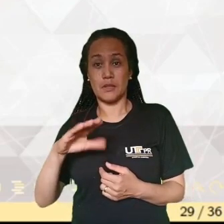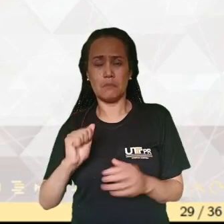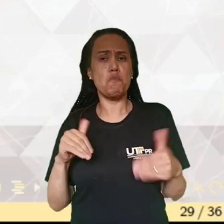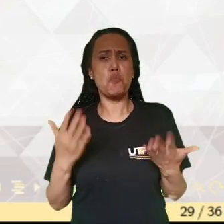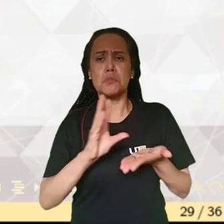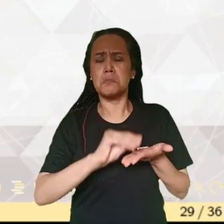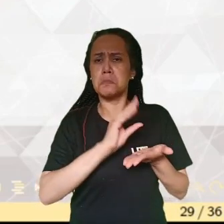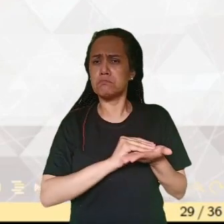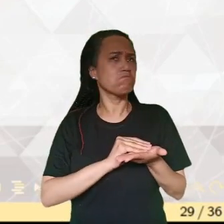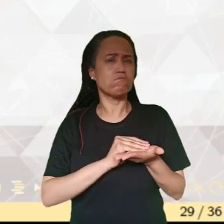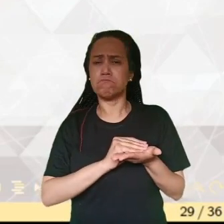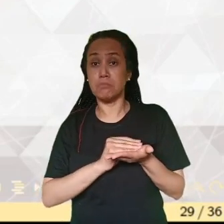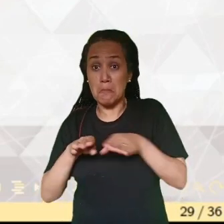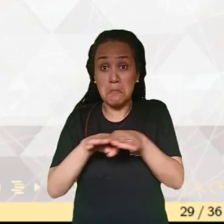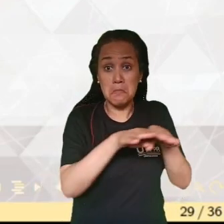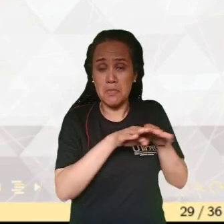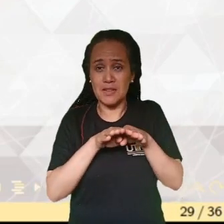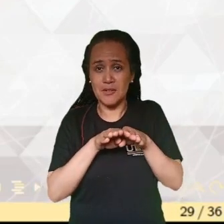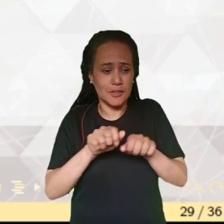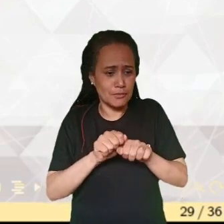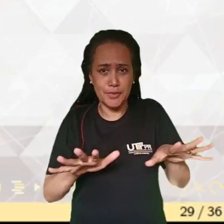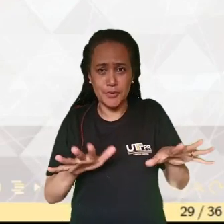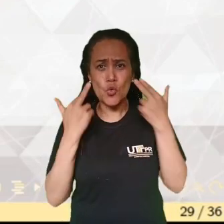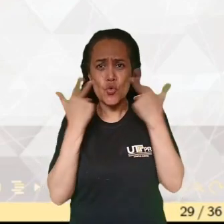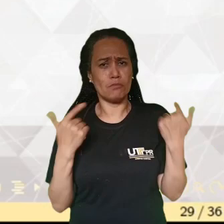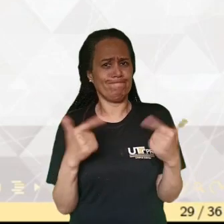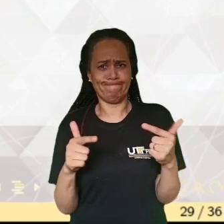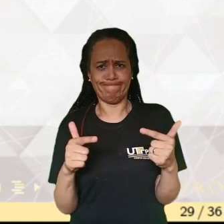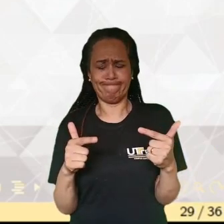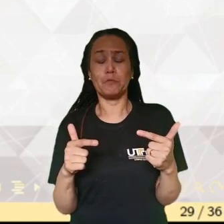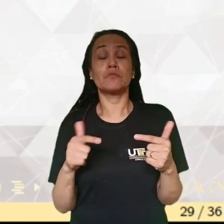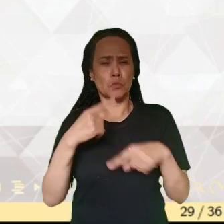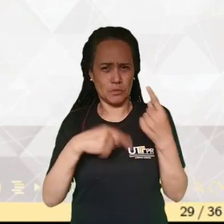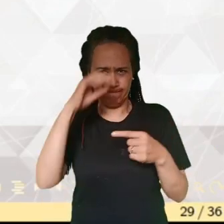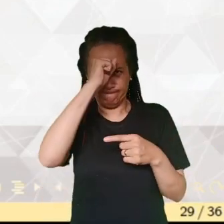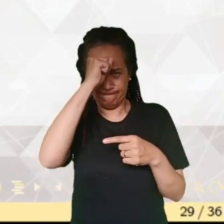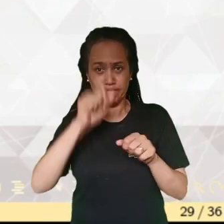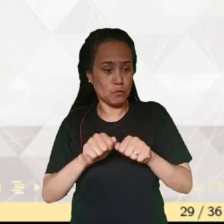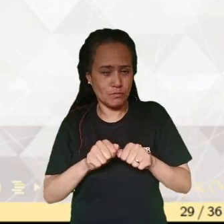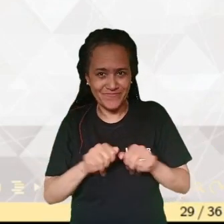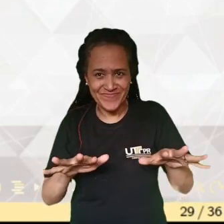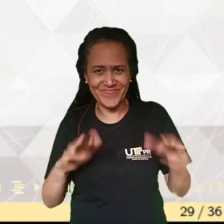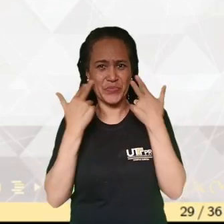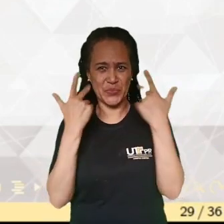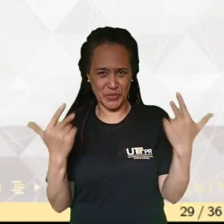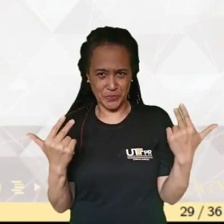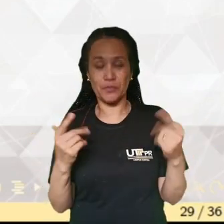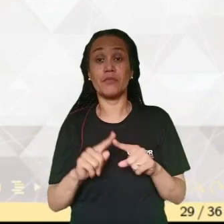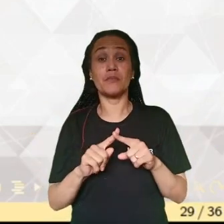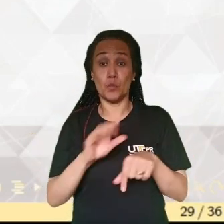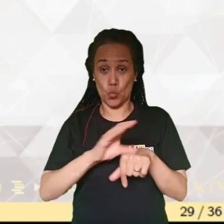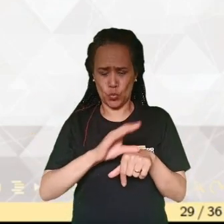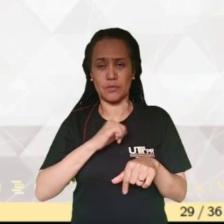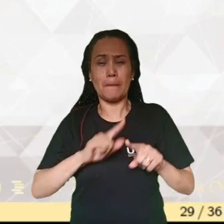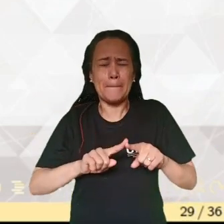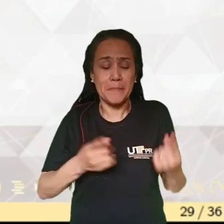ali não seguem, né, um padrão de uma distribuição normal. Então, isso vocês irão ver nessa questão da distribuição normal mais adiante no